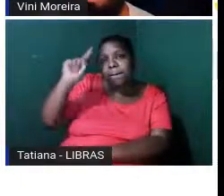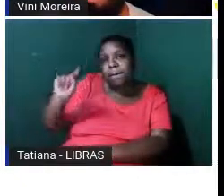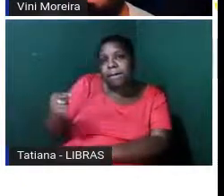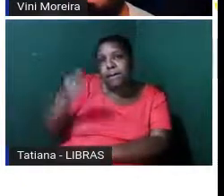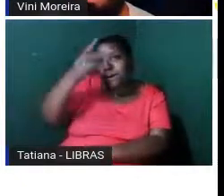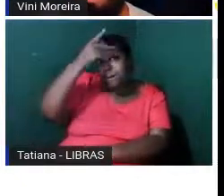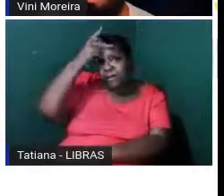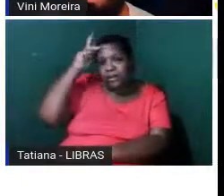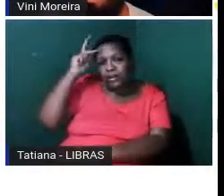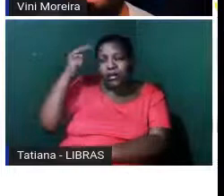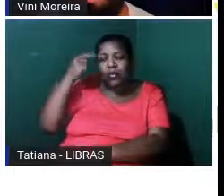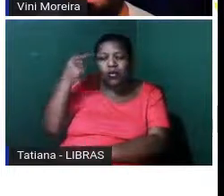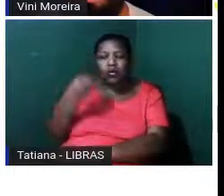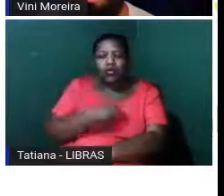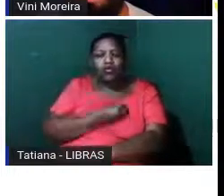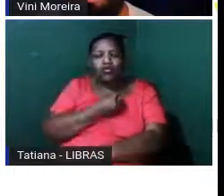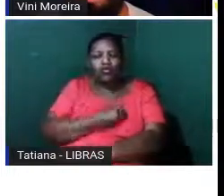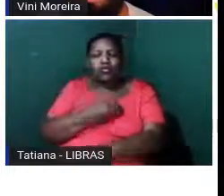eu